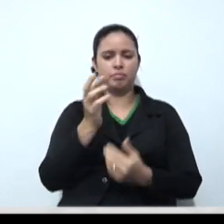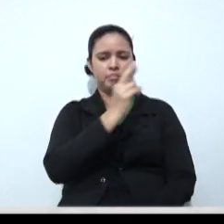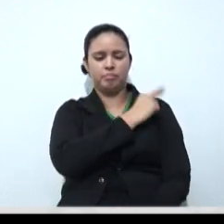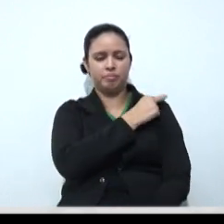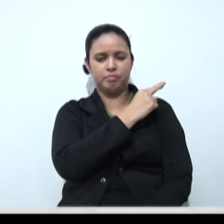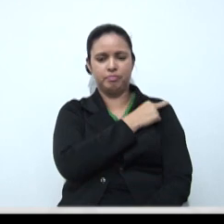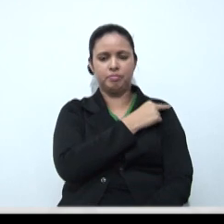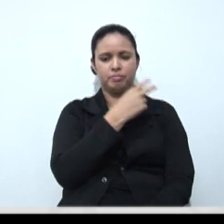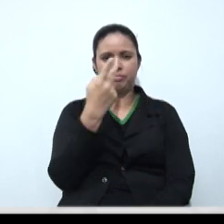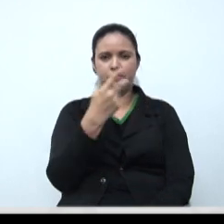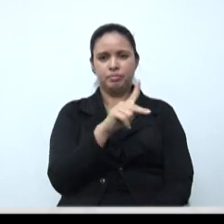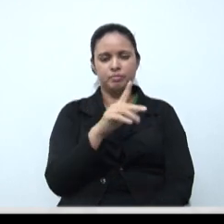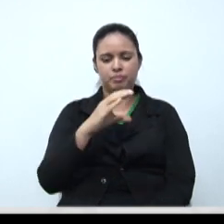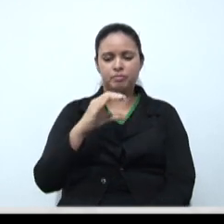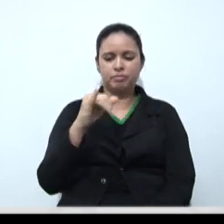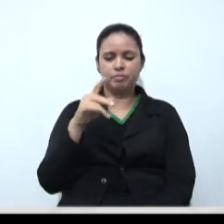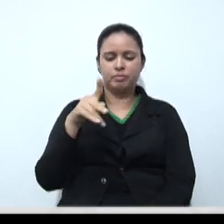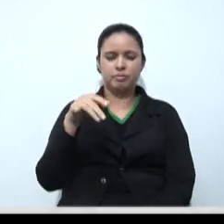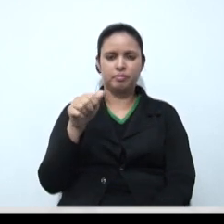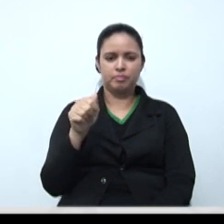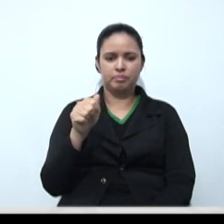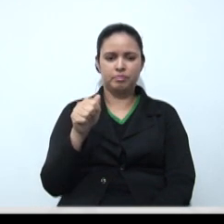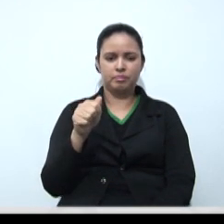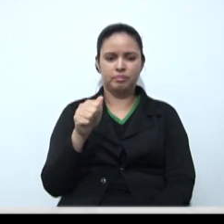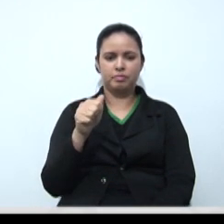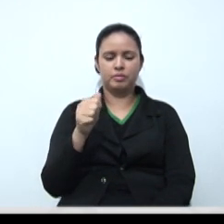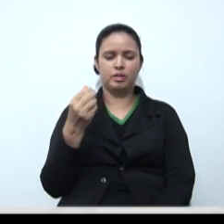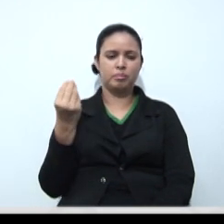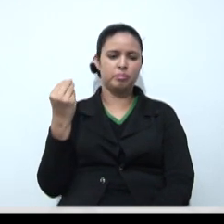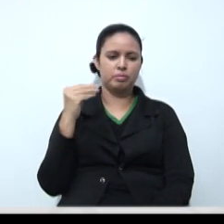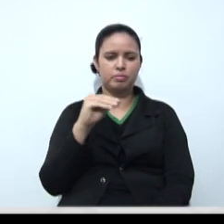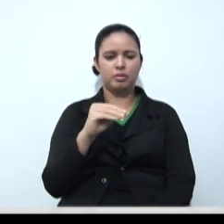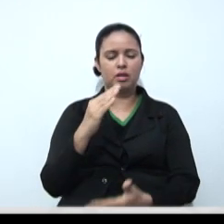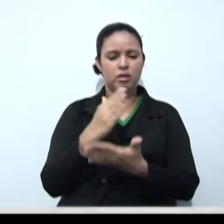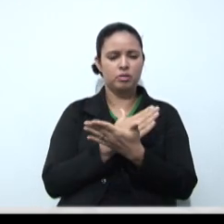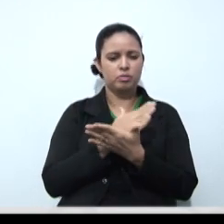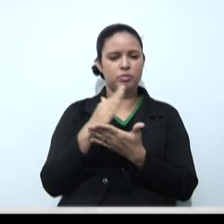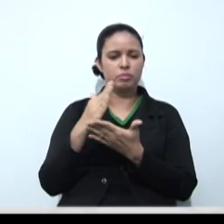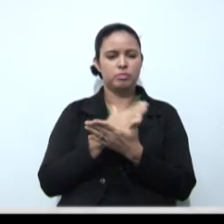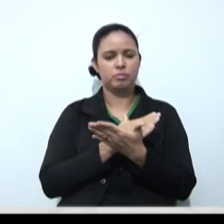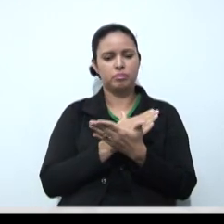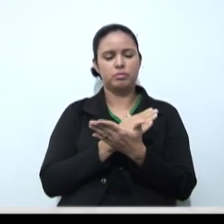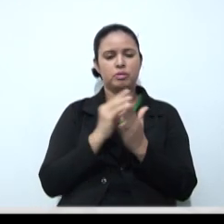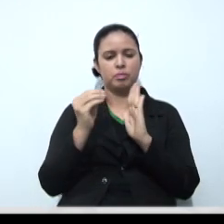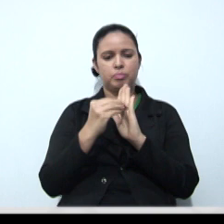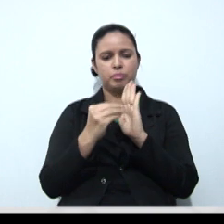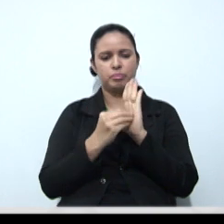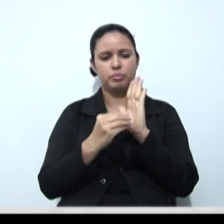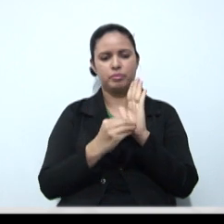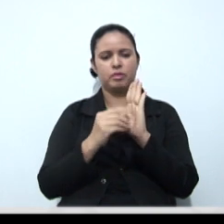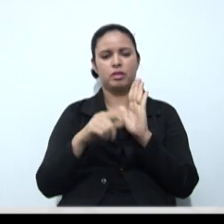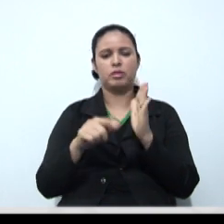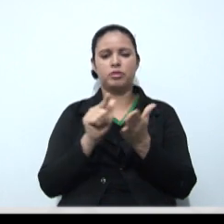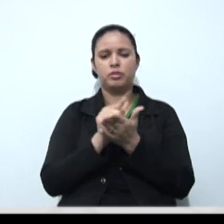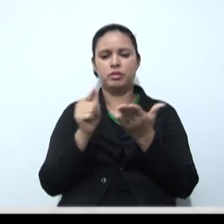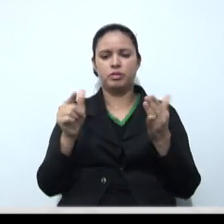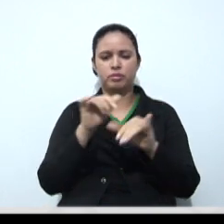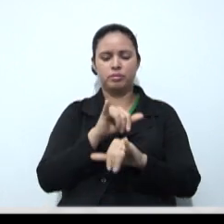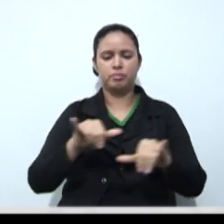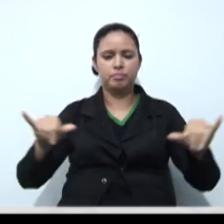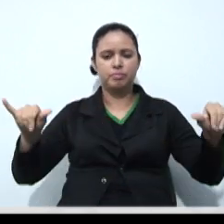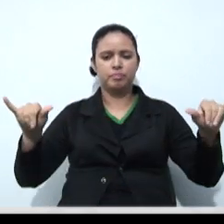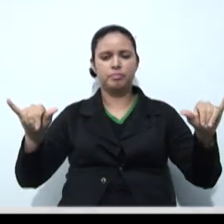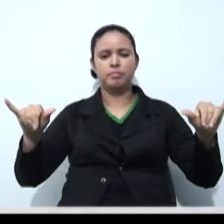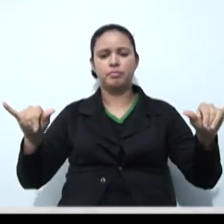CIPA nas empresas. Como o tempo está acabando, eu já vou colocar aqui algumas que nós elencamos na aula, como produzir jornais informativos,